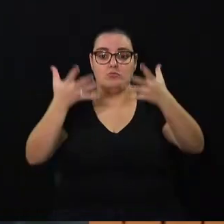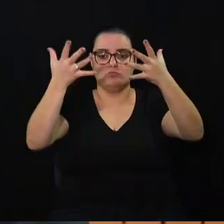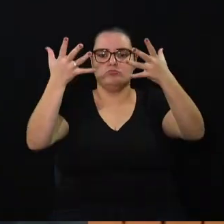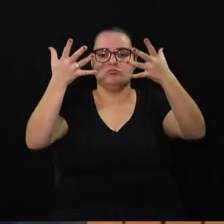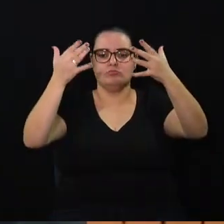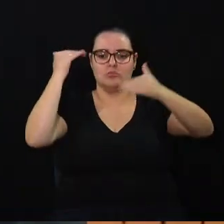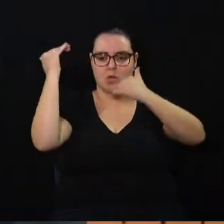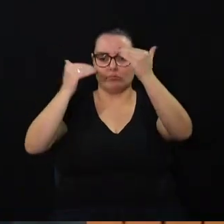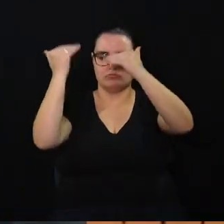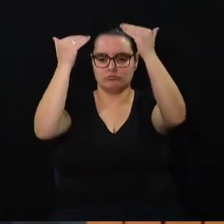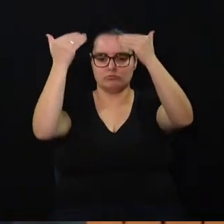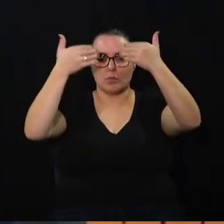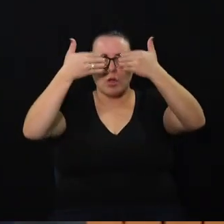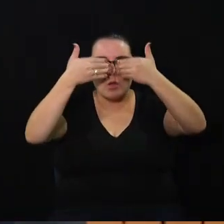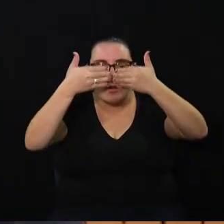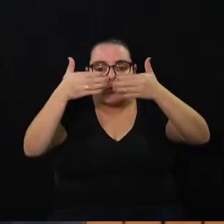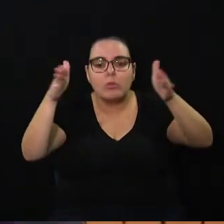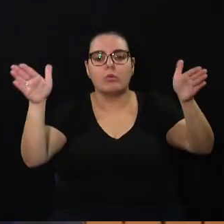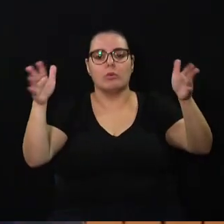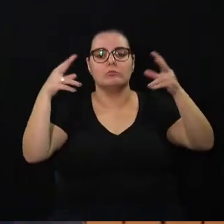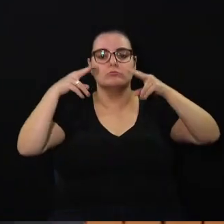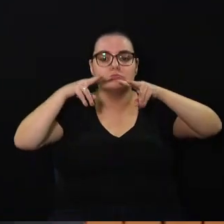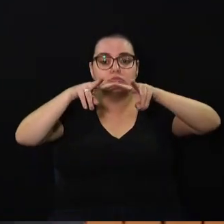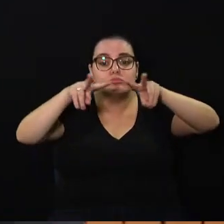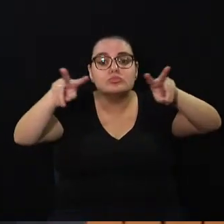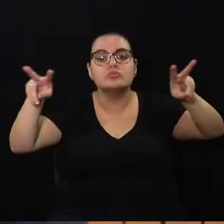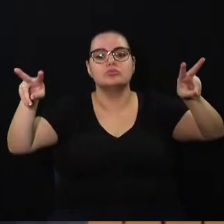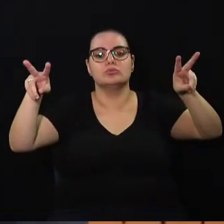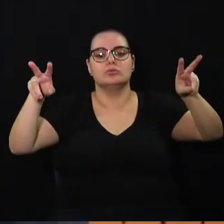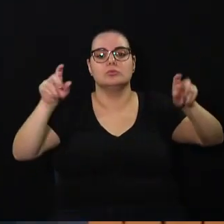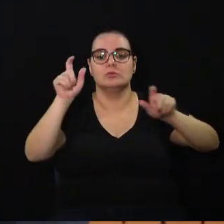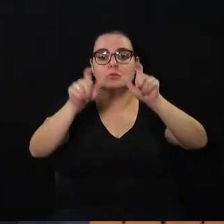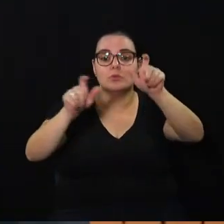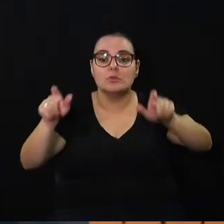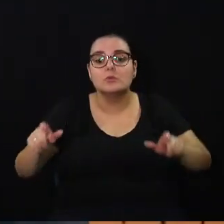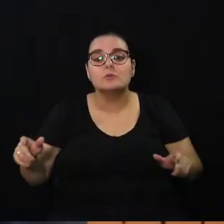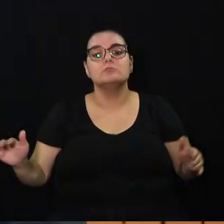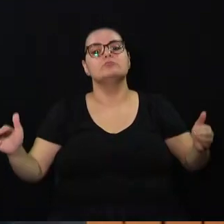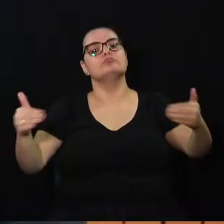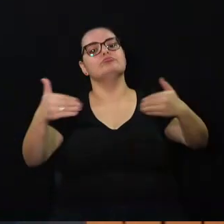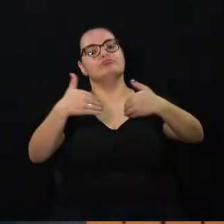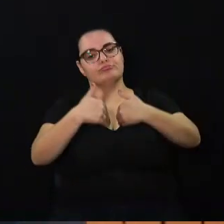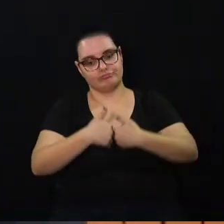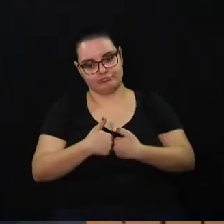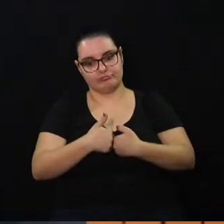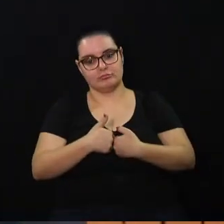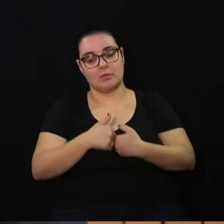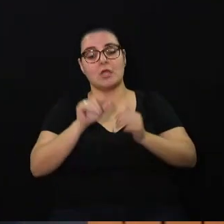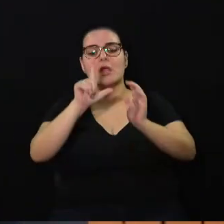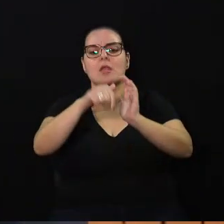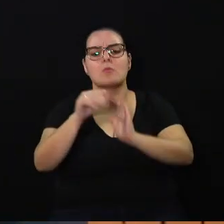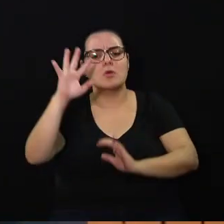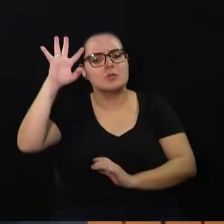compreensão sobre o transtorno do espectro altri está autista ea partir dessa compreensão